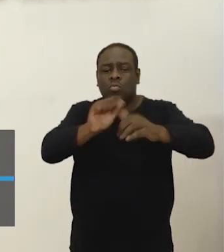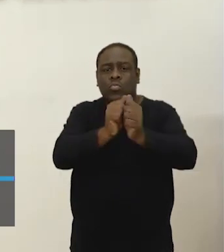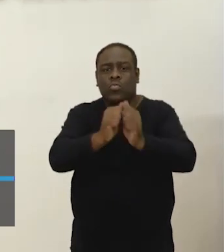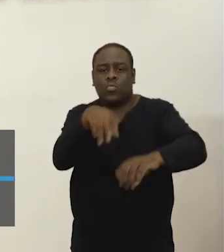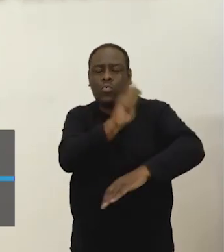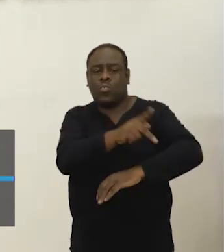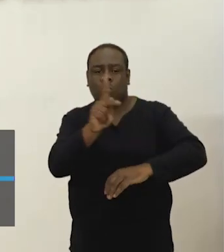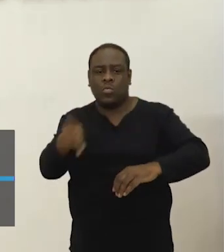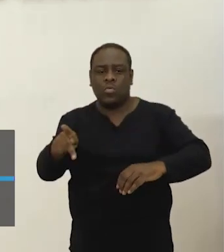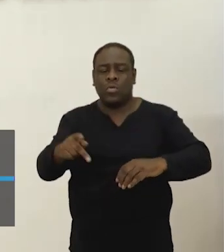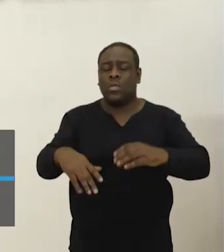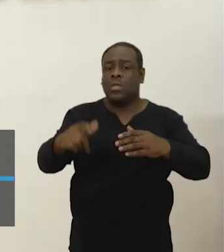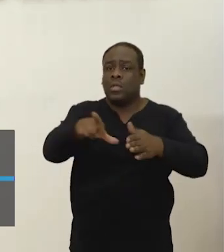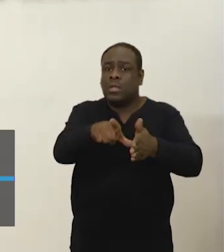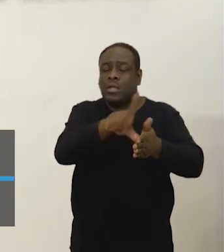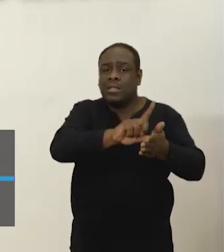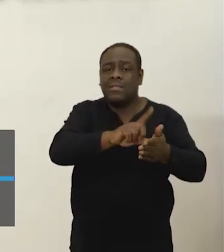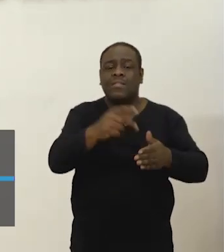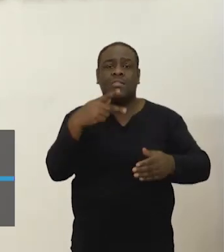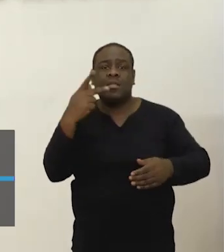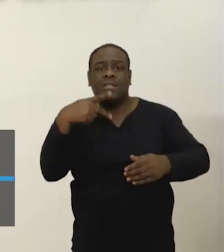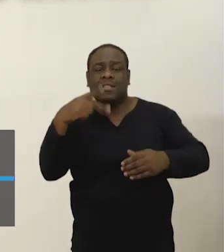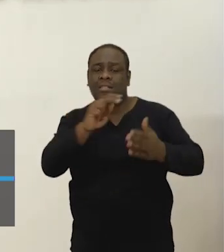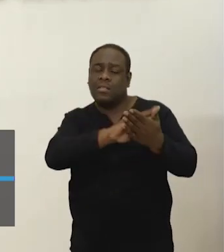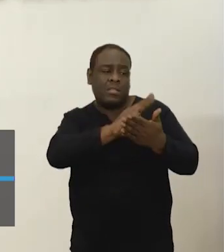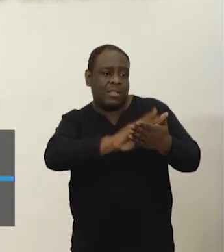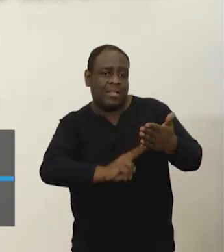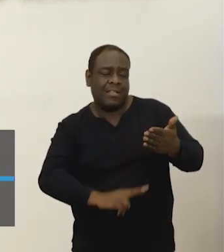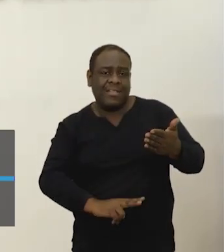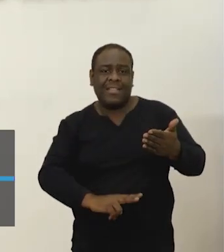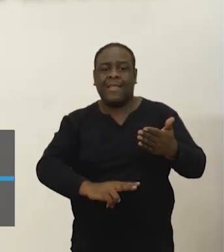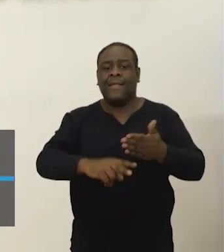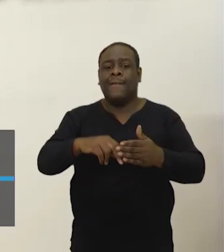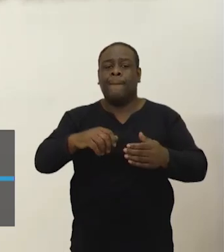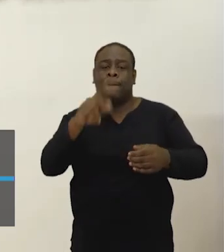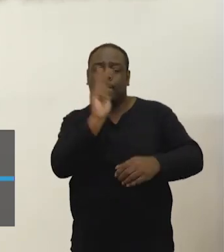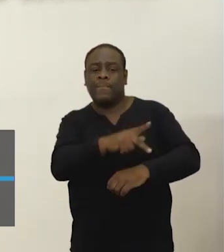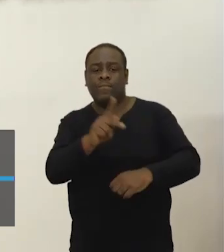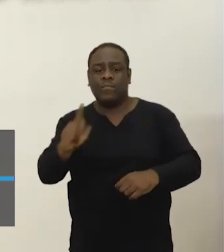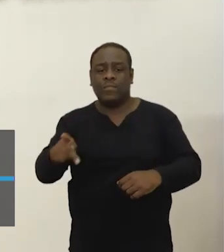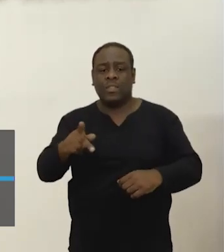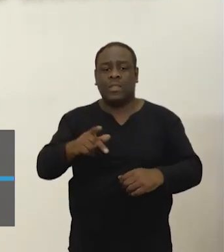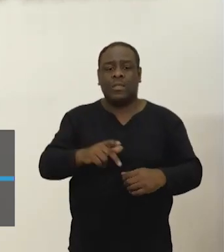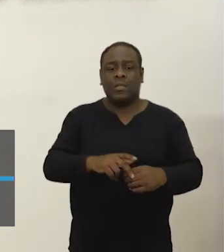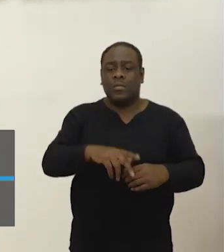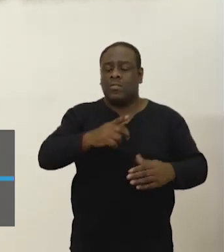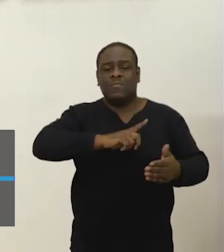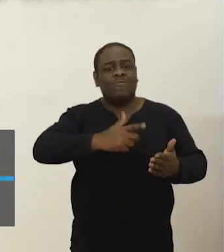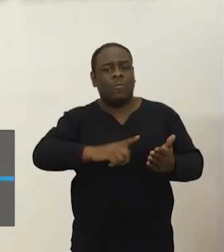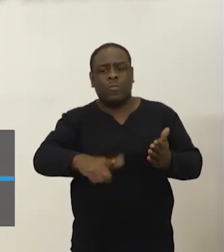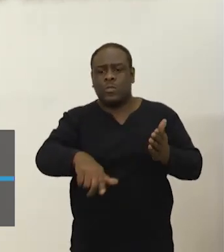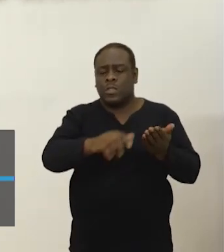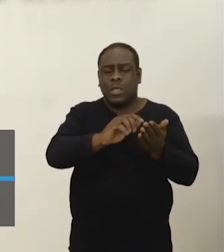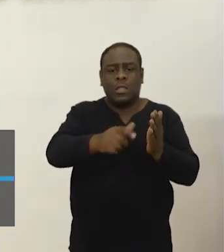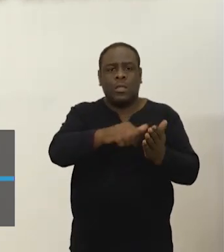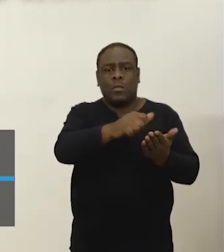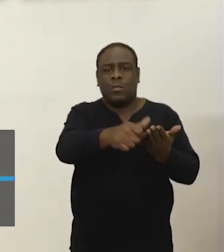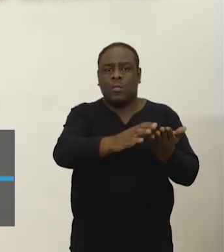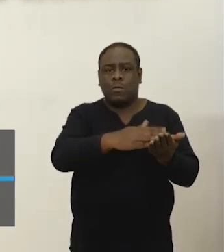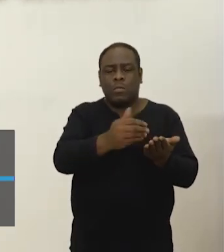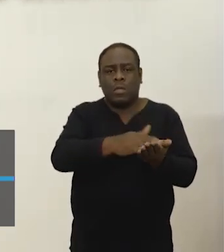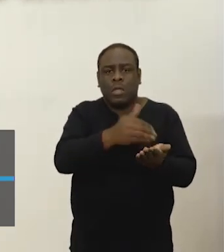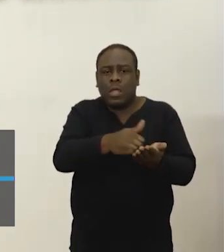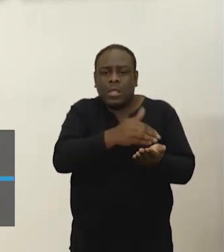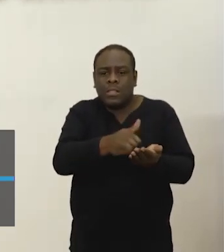professor. Antes de ler da professora Solange, a Pro está dizendo que não tem esse caderno, né, que os alunos dela não